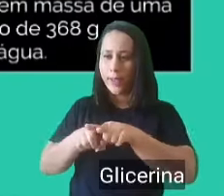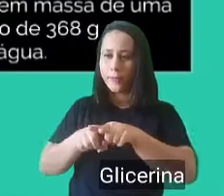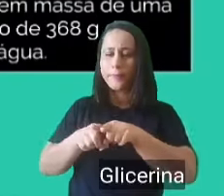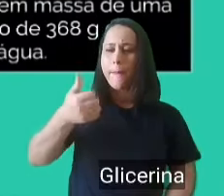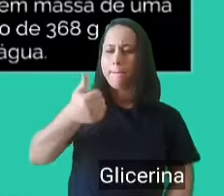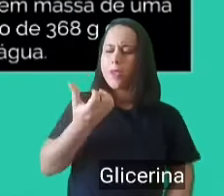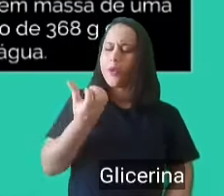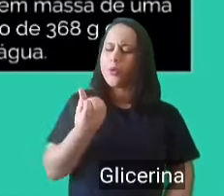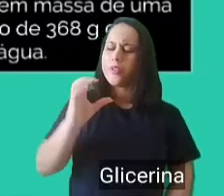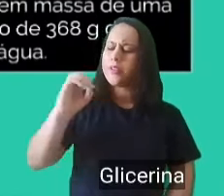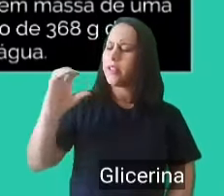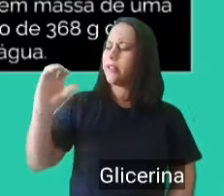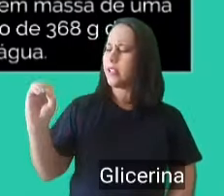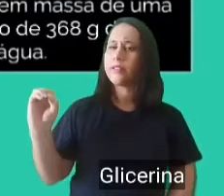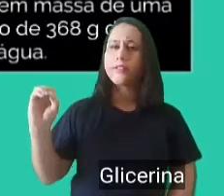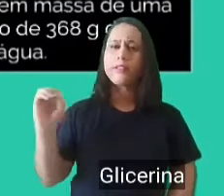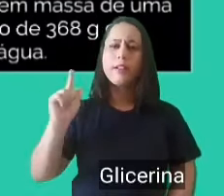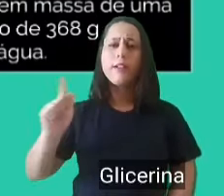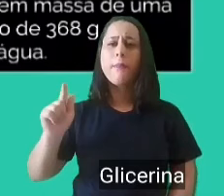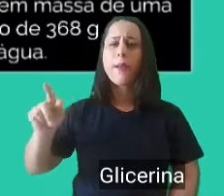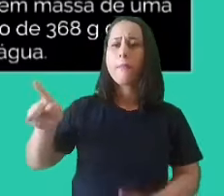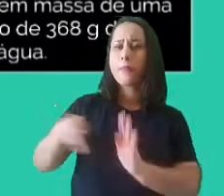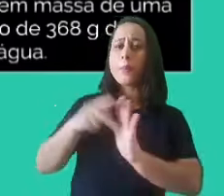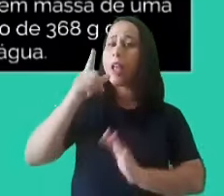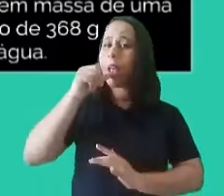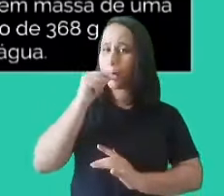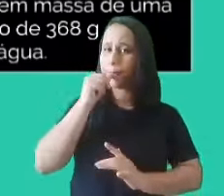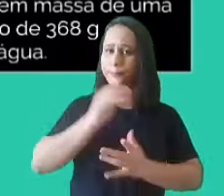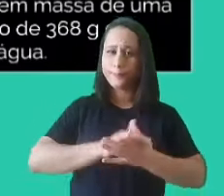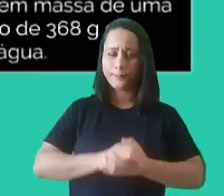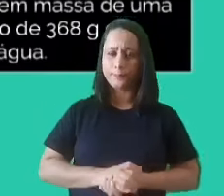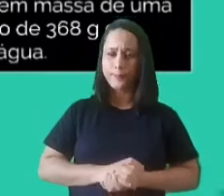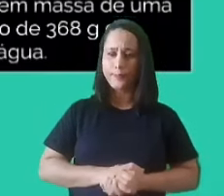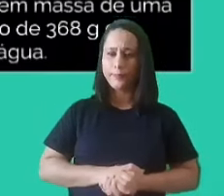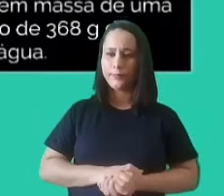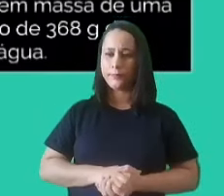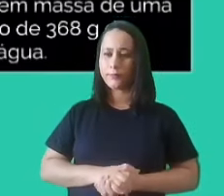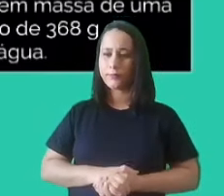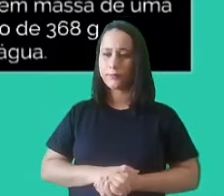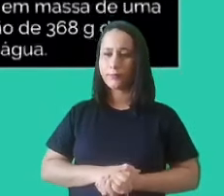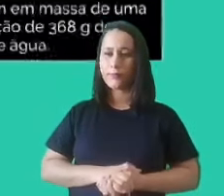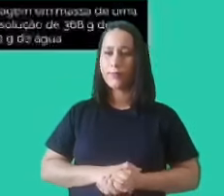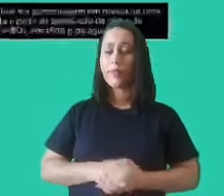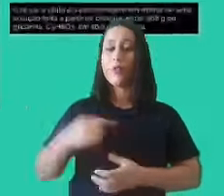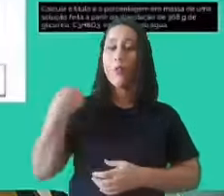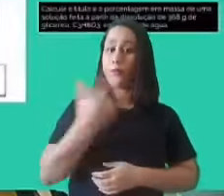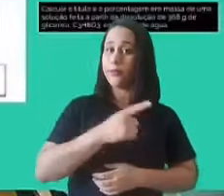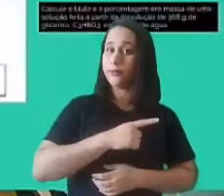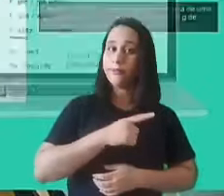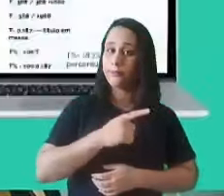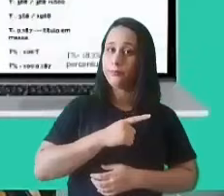dissolução de 368 gramas de glicerina em 1.600 gramas de água.